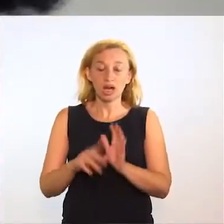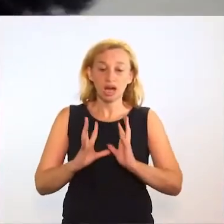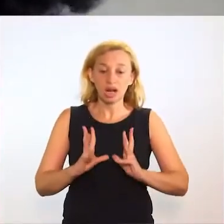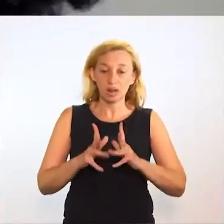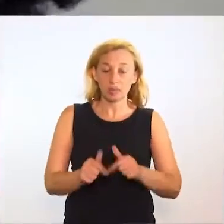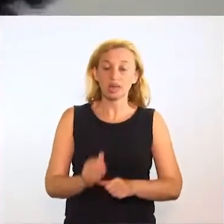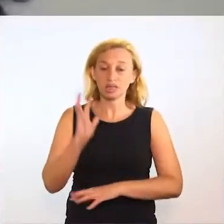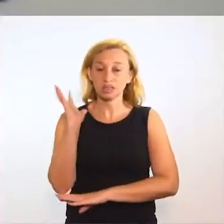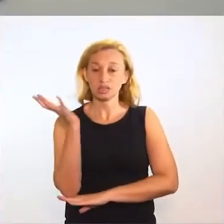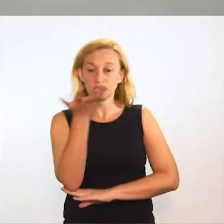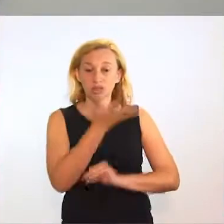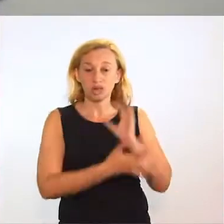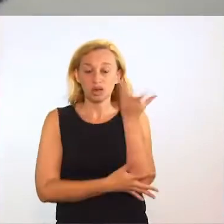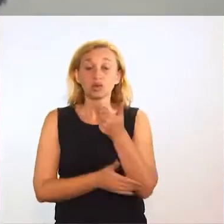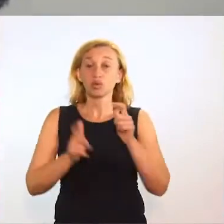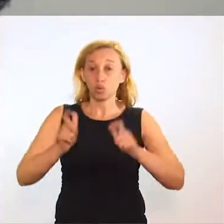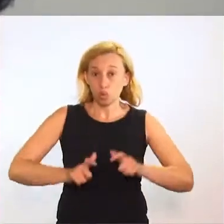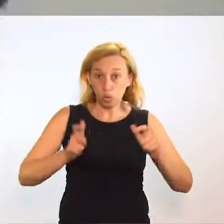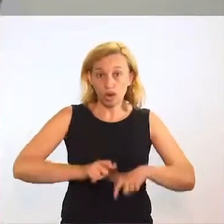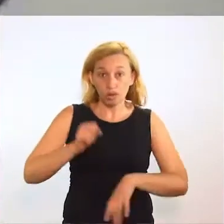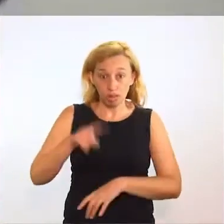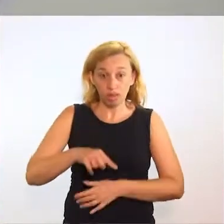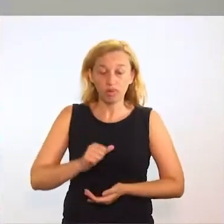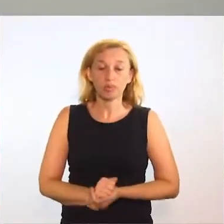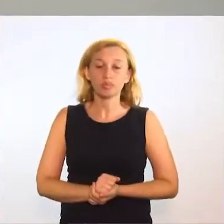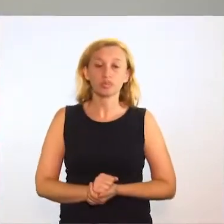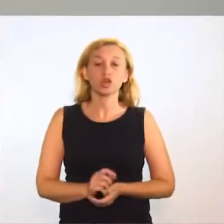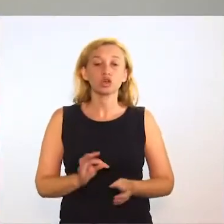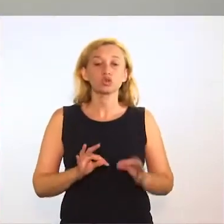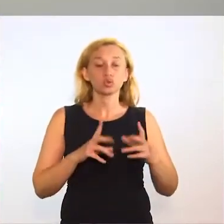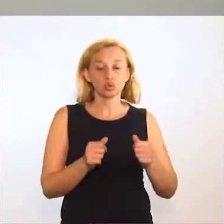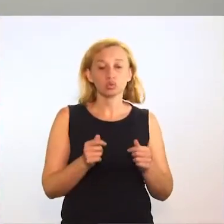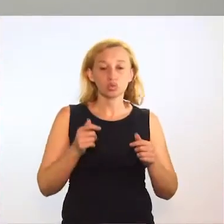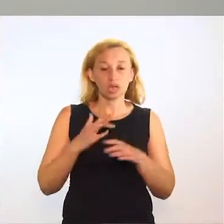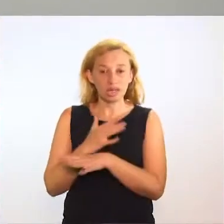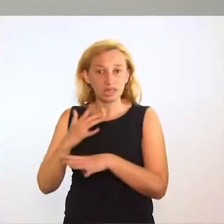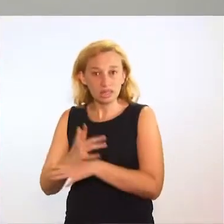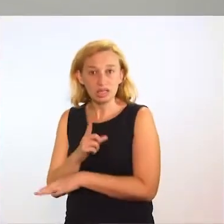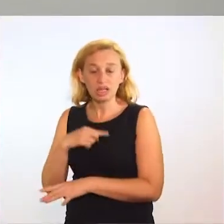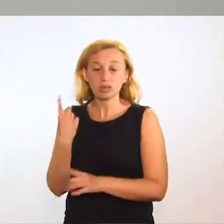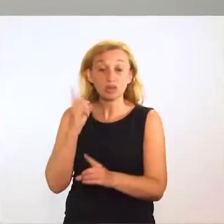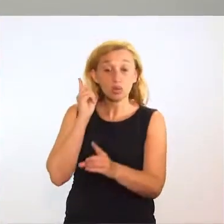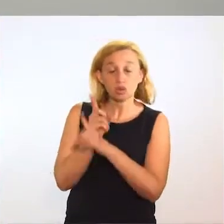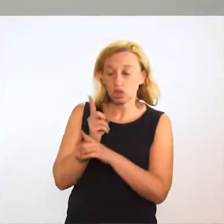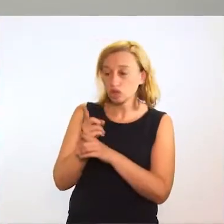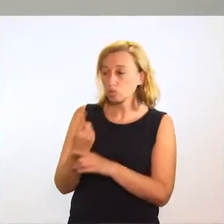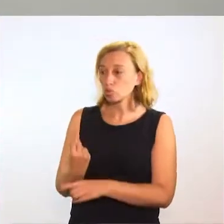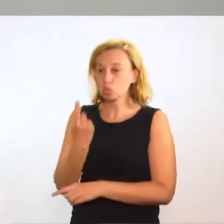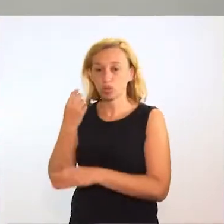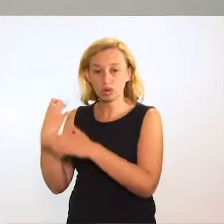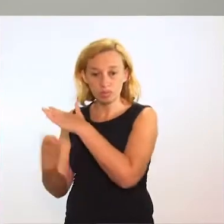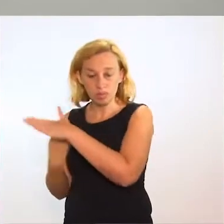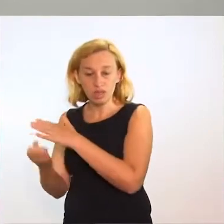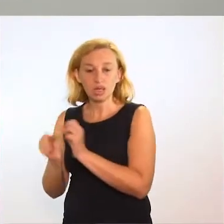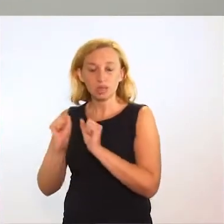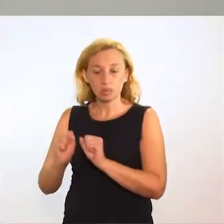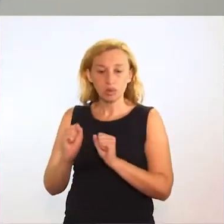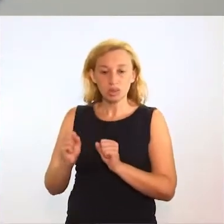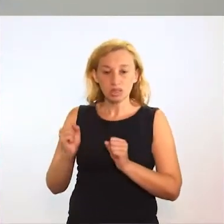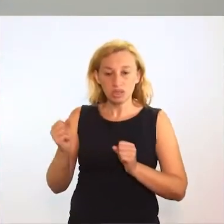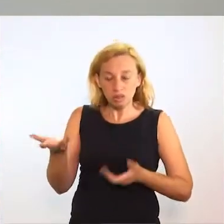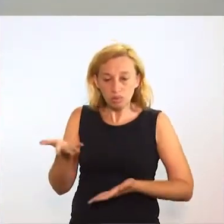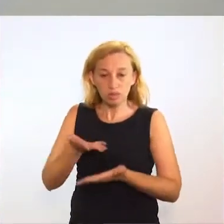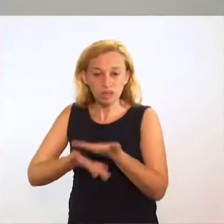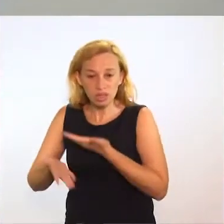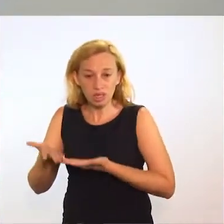a economia local é muito importante, então não tem essa tramitação do resíduo, né? Fica tudo ali naquela cidade, a gente encontra uma empresa que venha